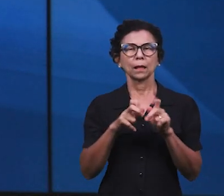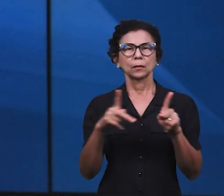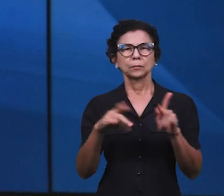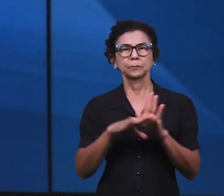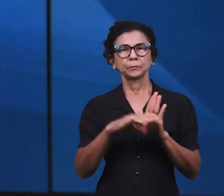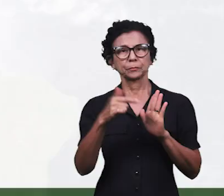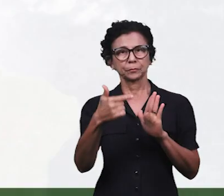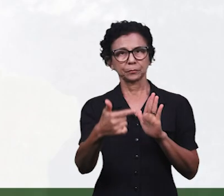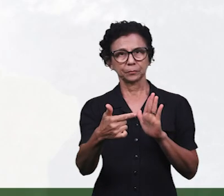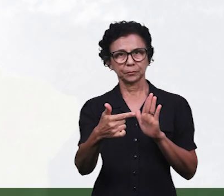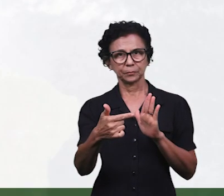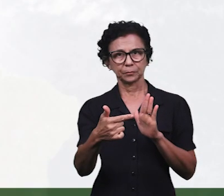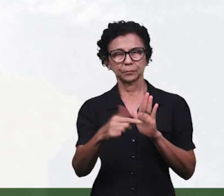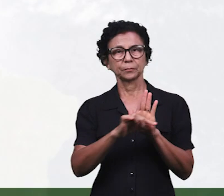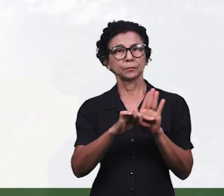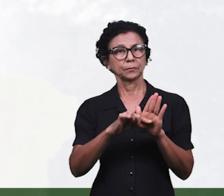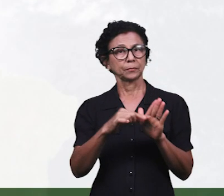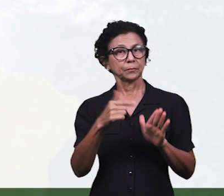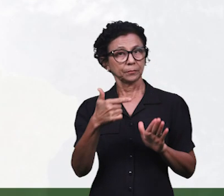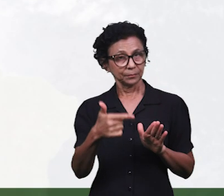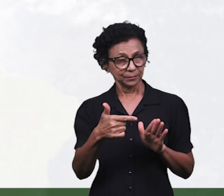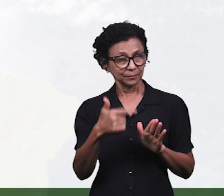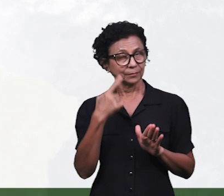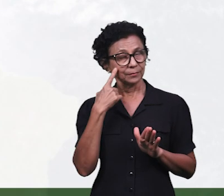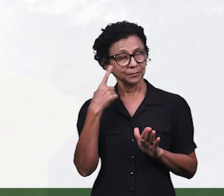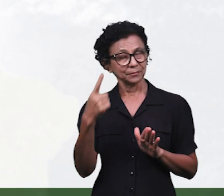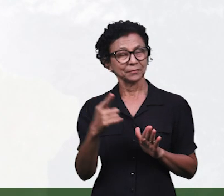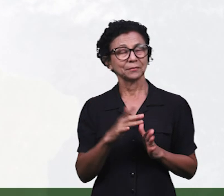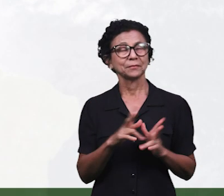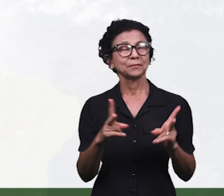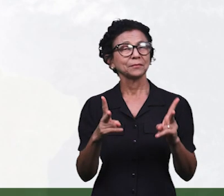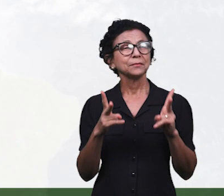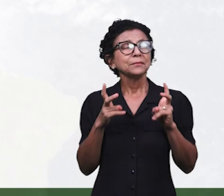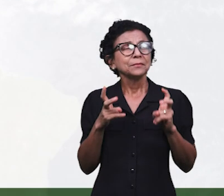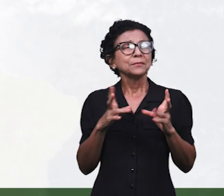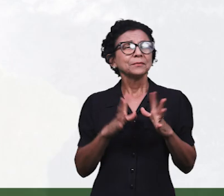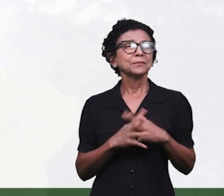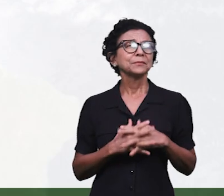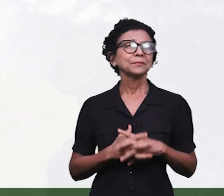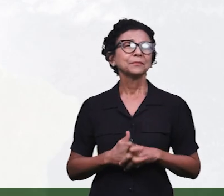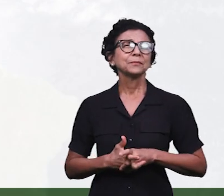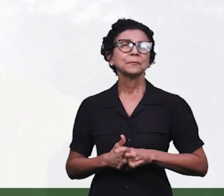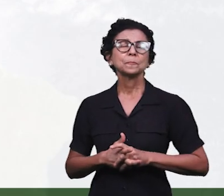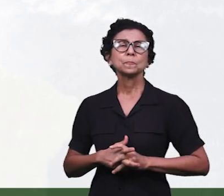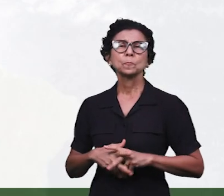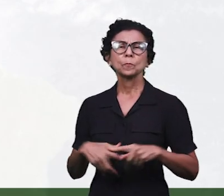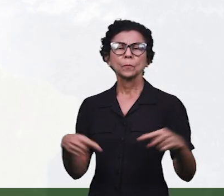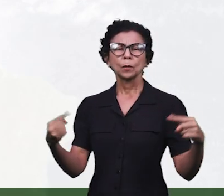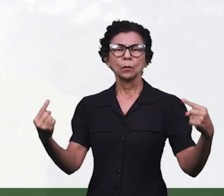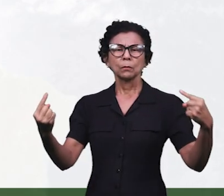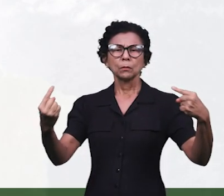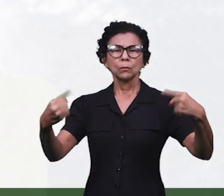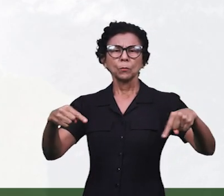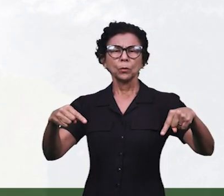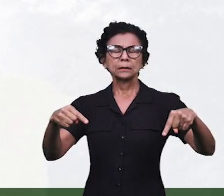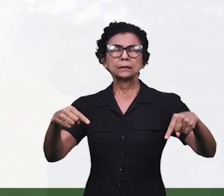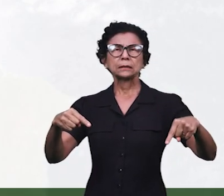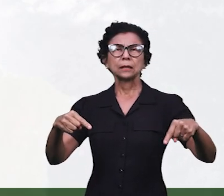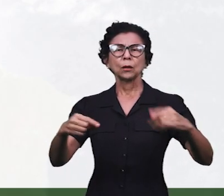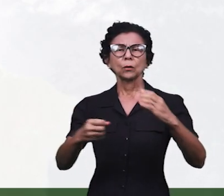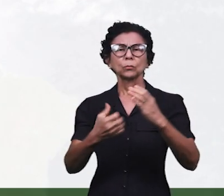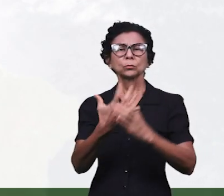capítulo 2, agora o verso 2, identifique qual tipo de oposição se evidenciou